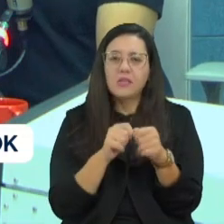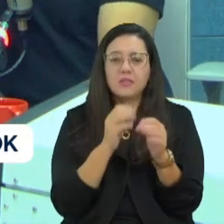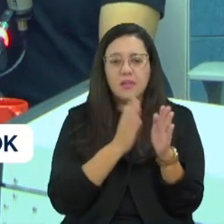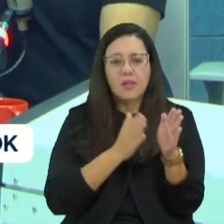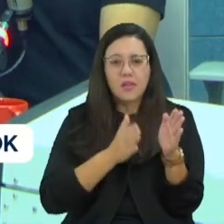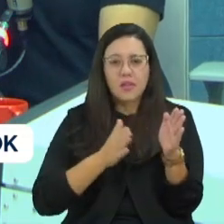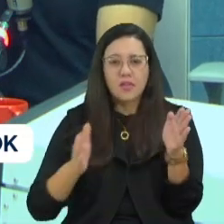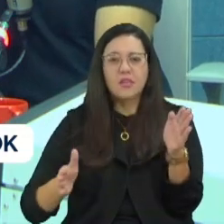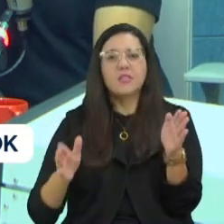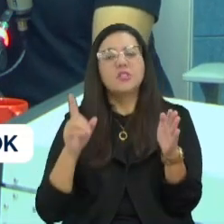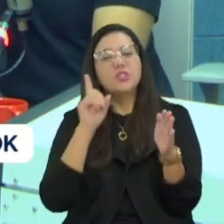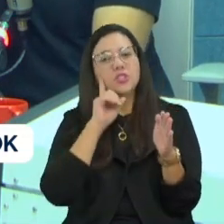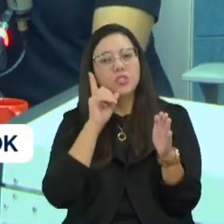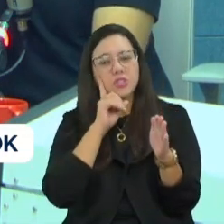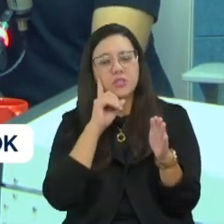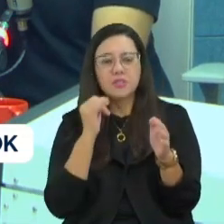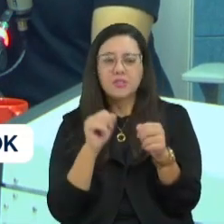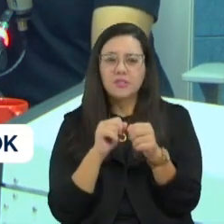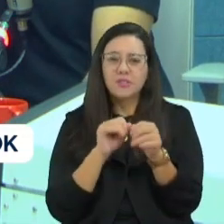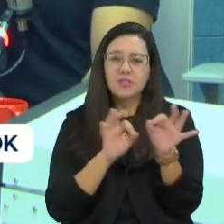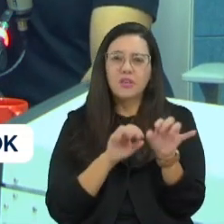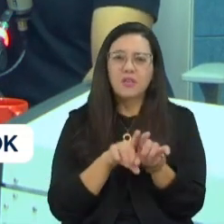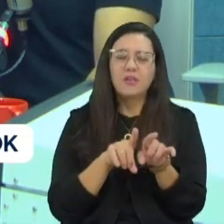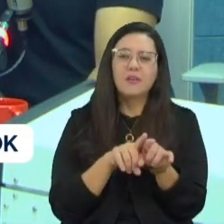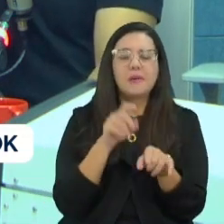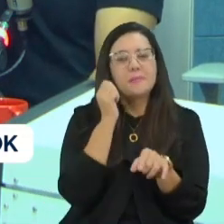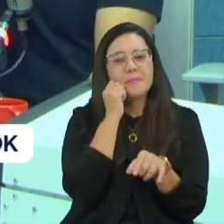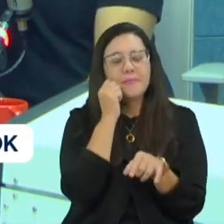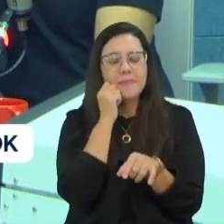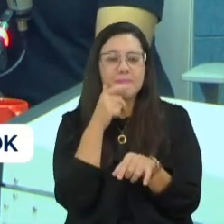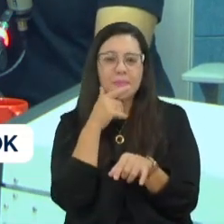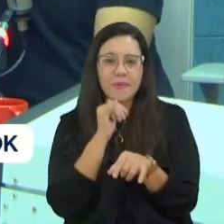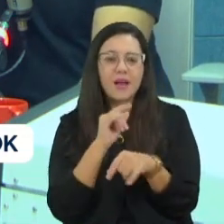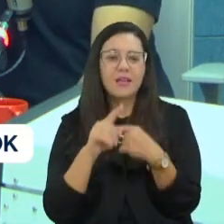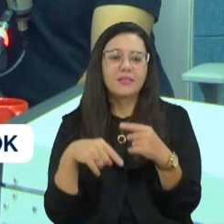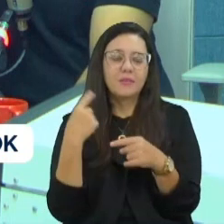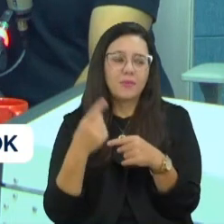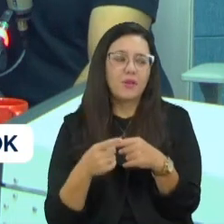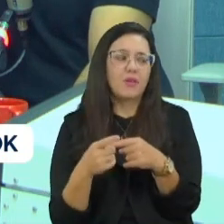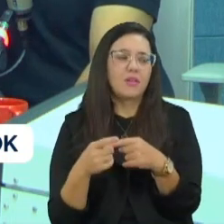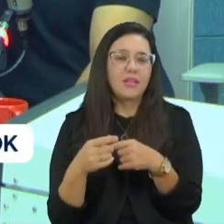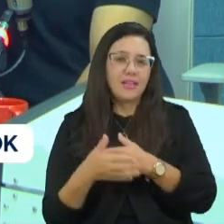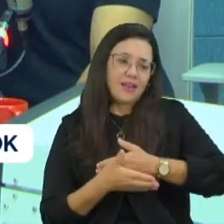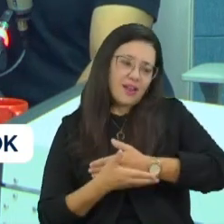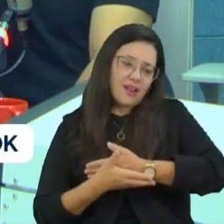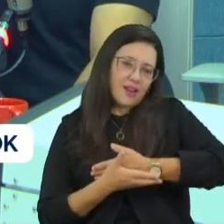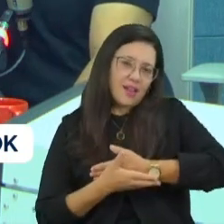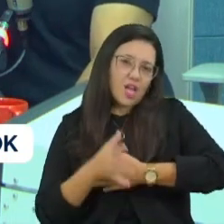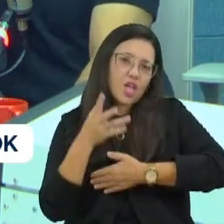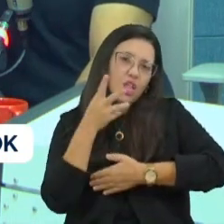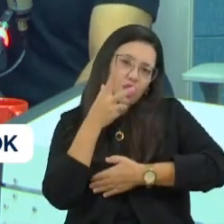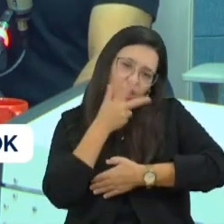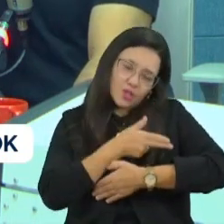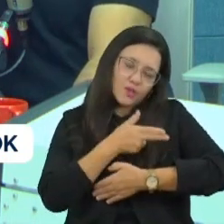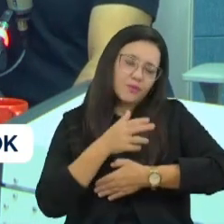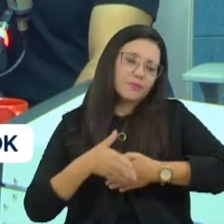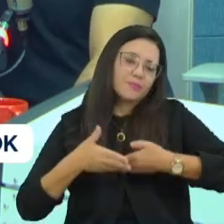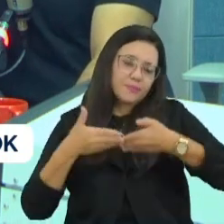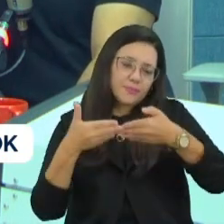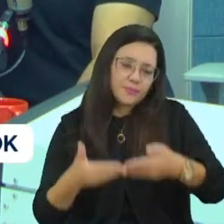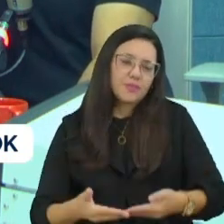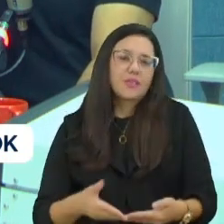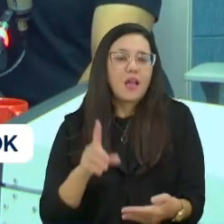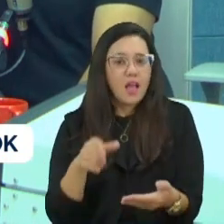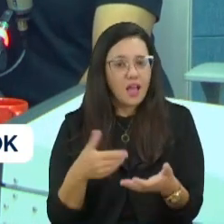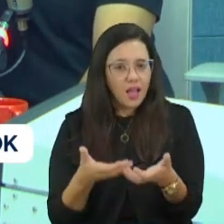isso 3 vezes ao dia, né? Os papais e mamães têm como fazer após colocarem os filhos para dormir, quero fazer no sábado, quero fazer